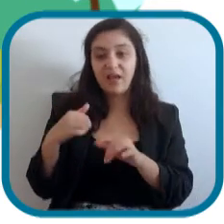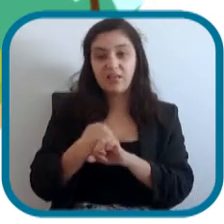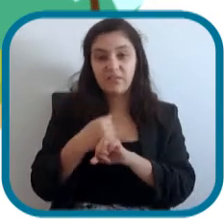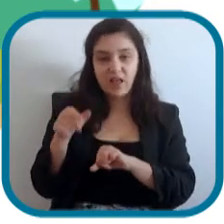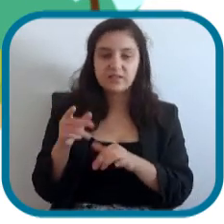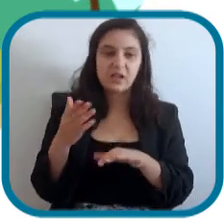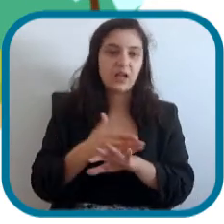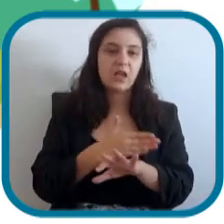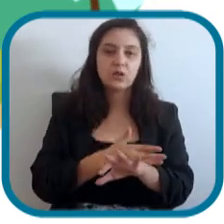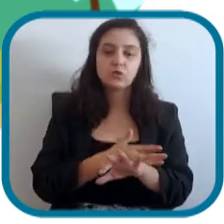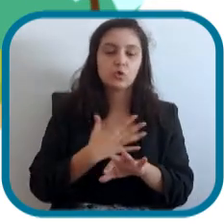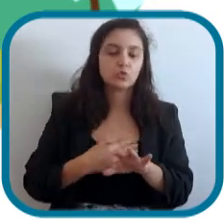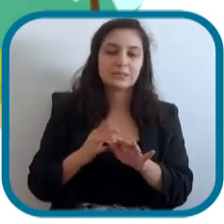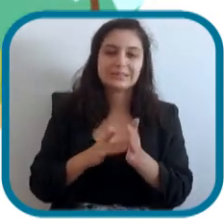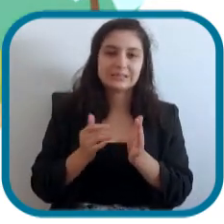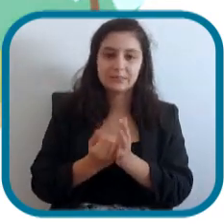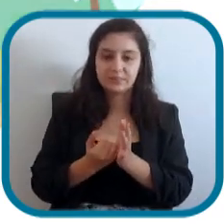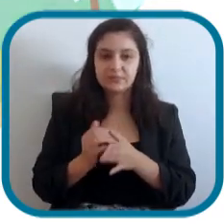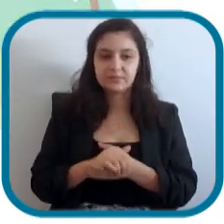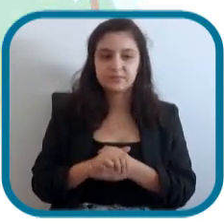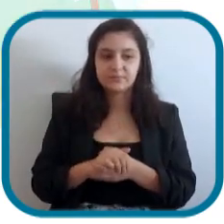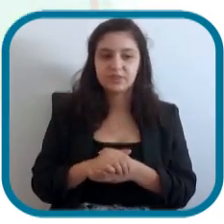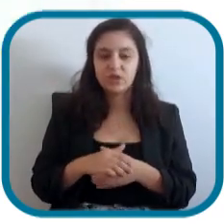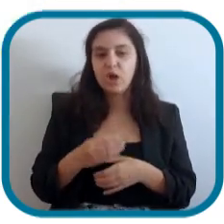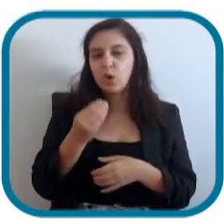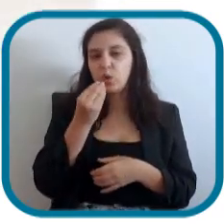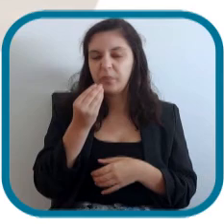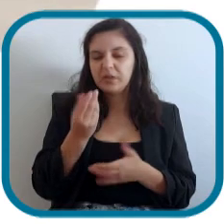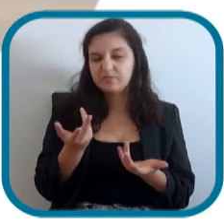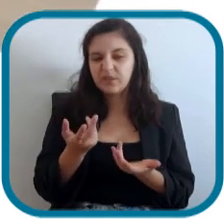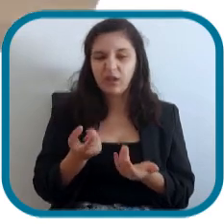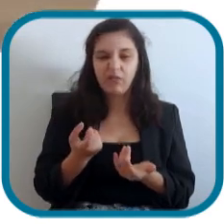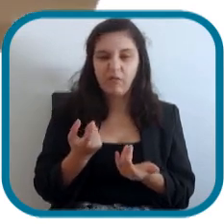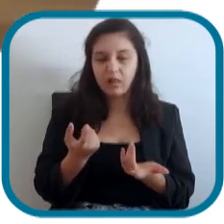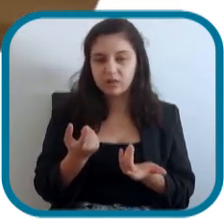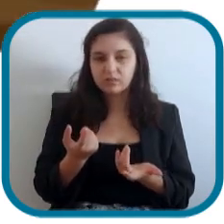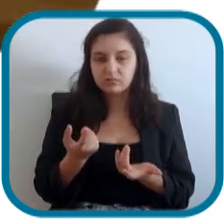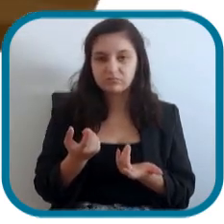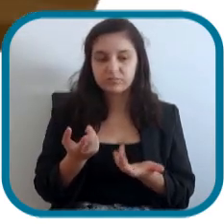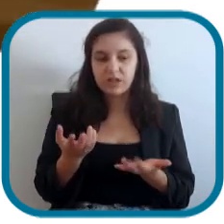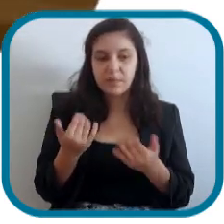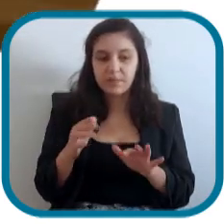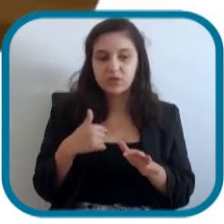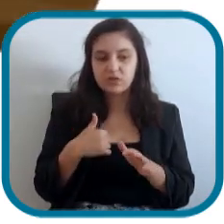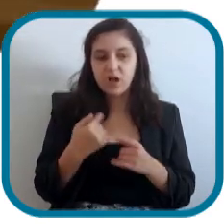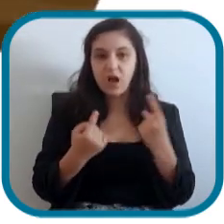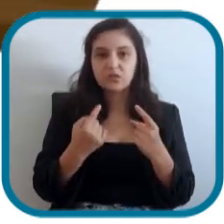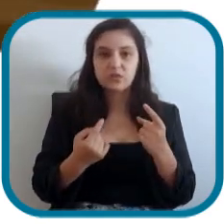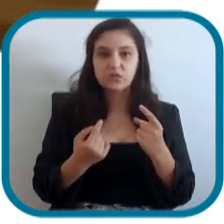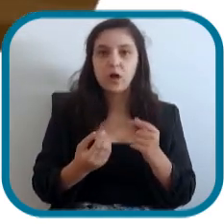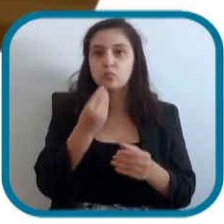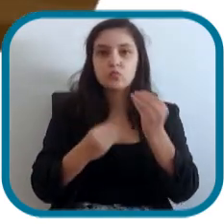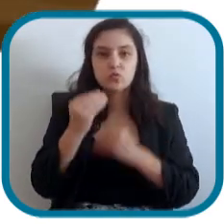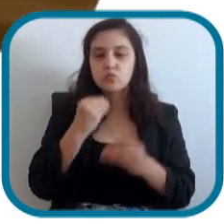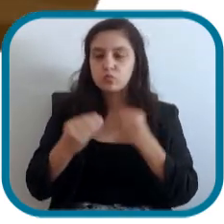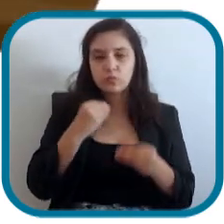para esta e outras atividades de que sempre gostou. O apetite é algo que também tem faltado, mas às